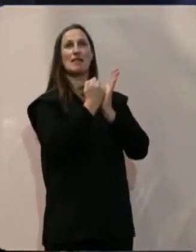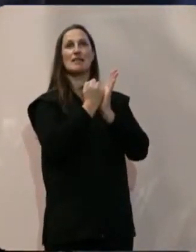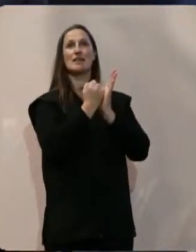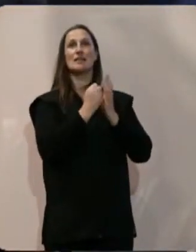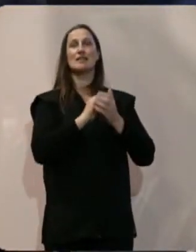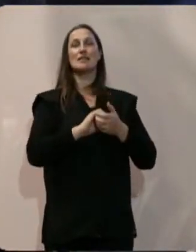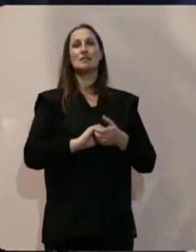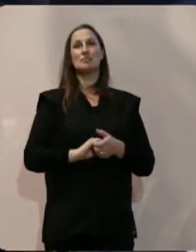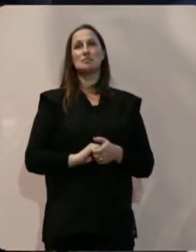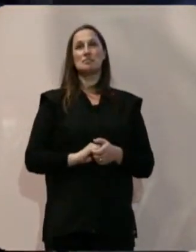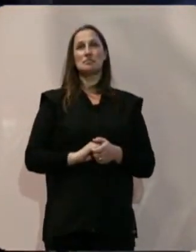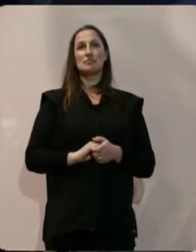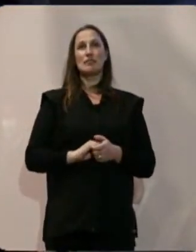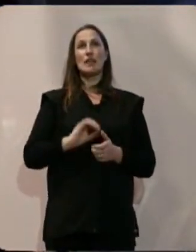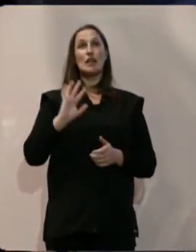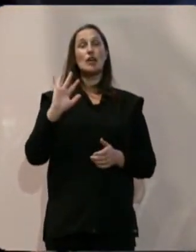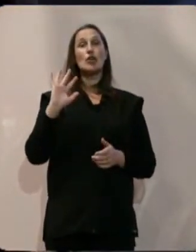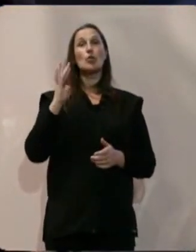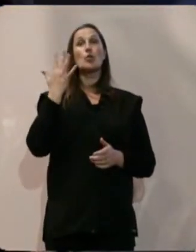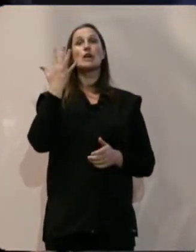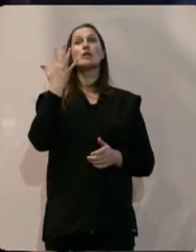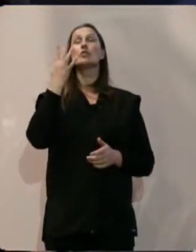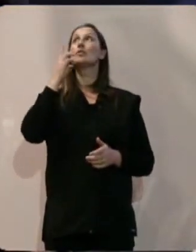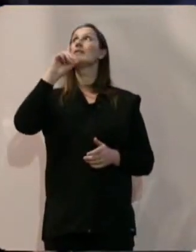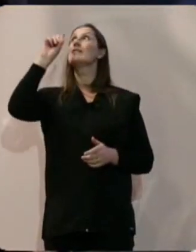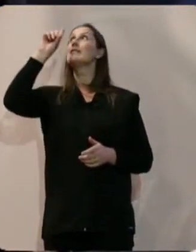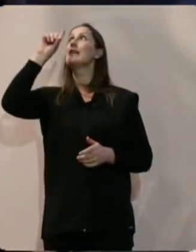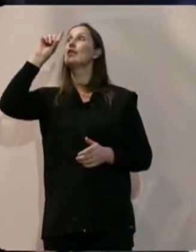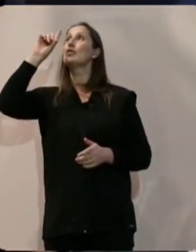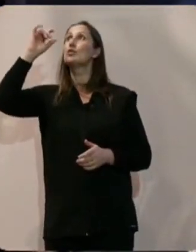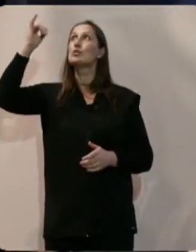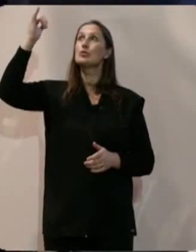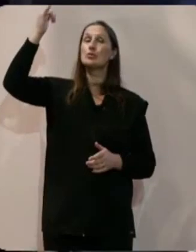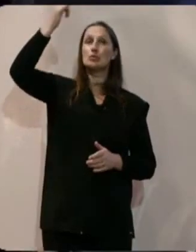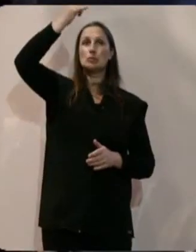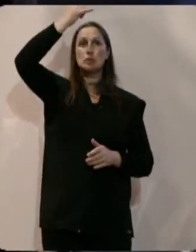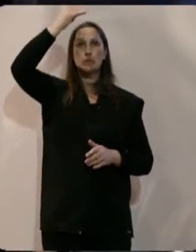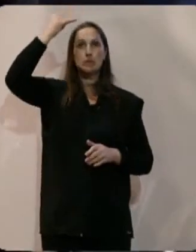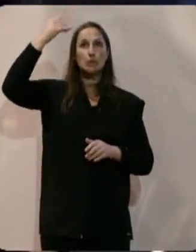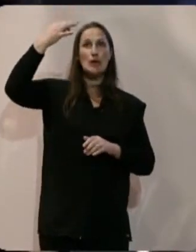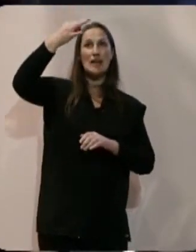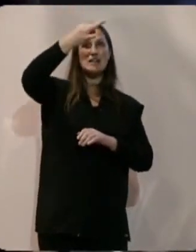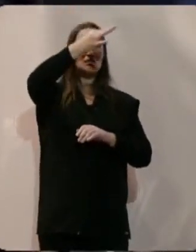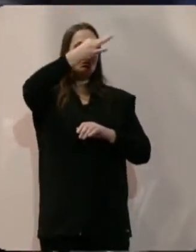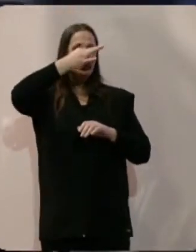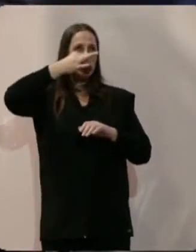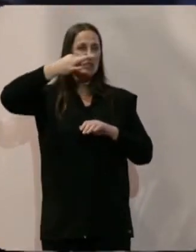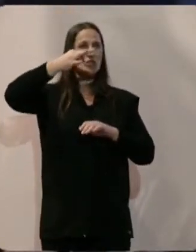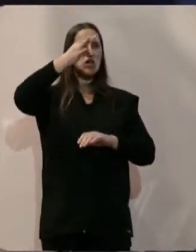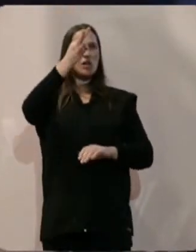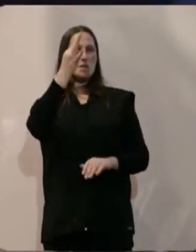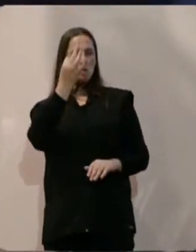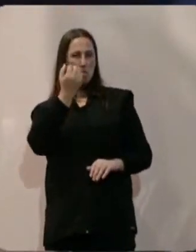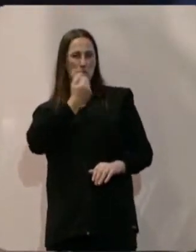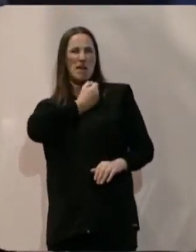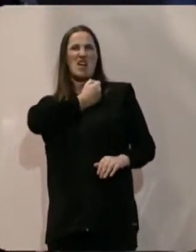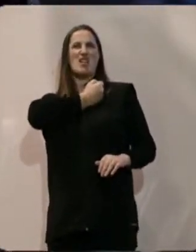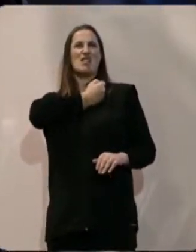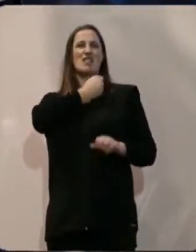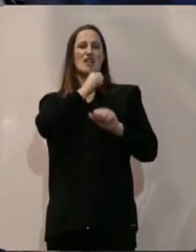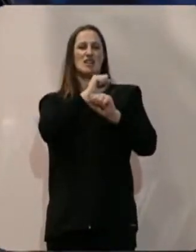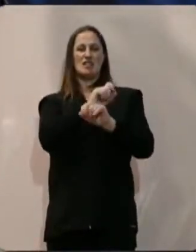cena. Quando Deus unge as nossas mãos com o seu Espírito Santo, a marca da presença dele